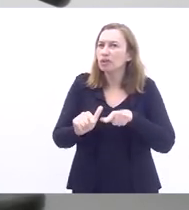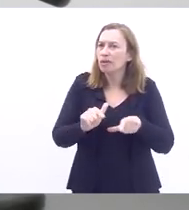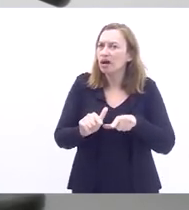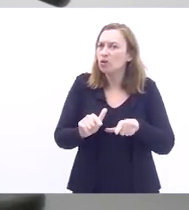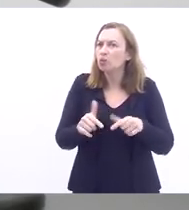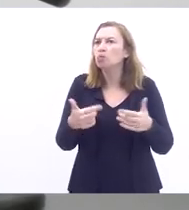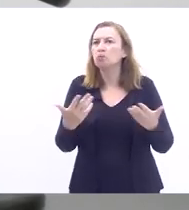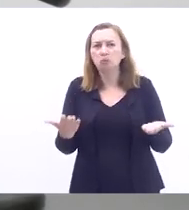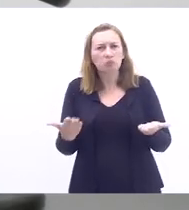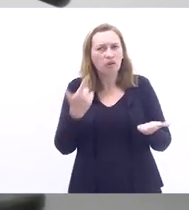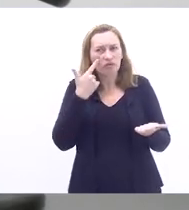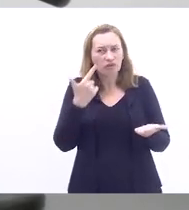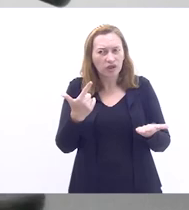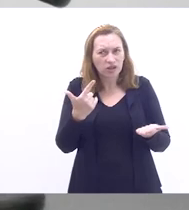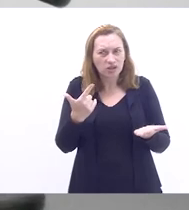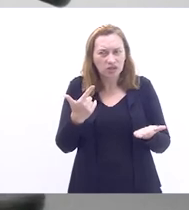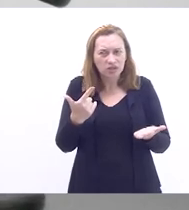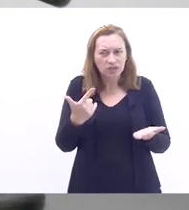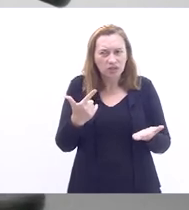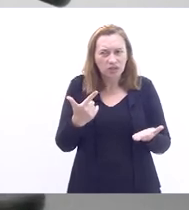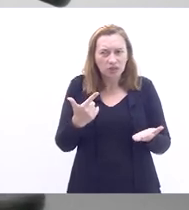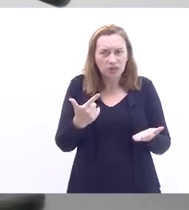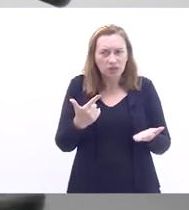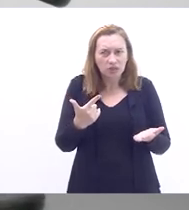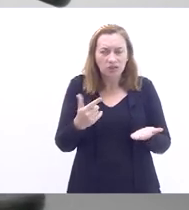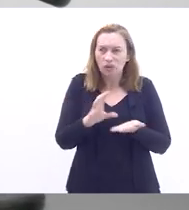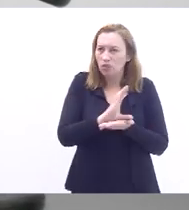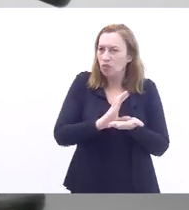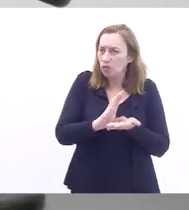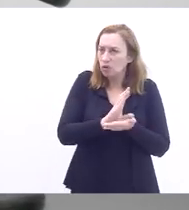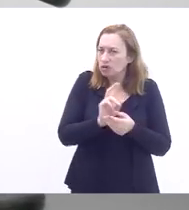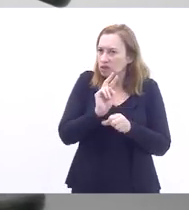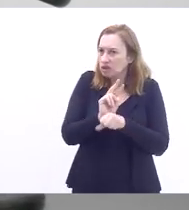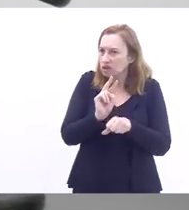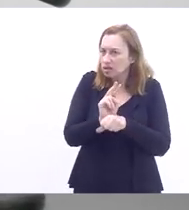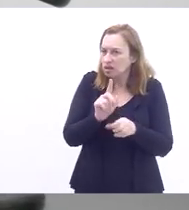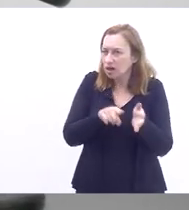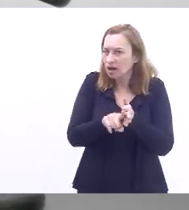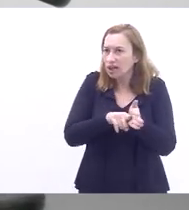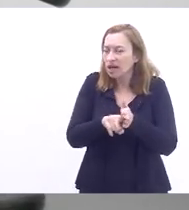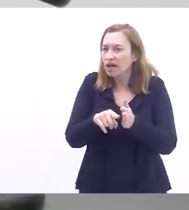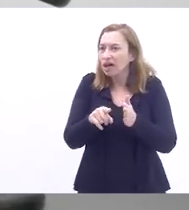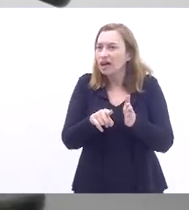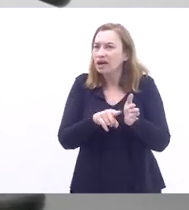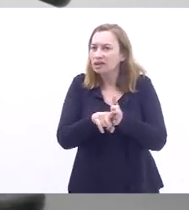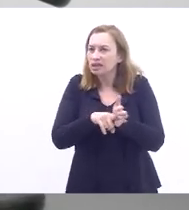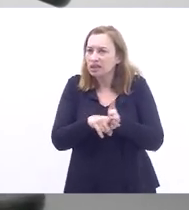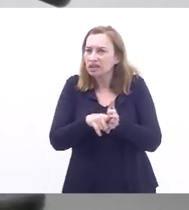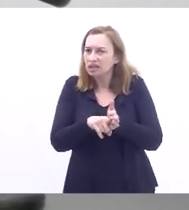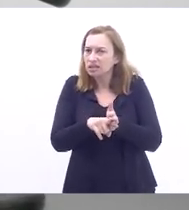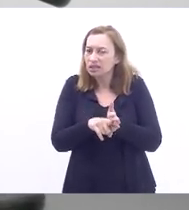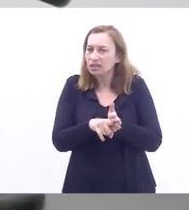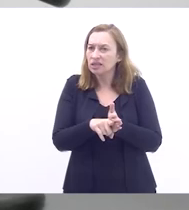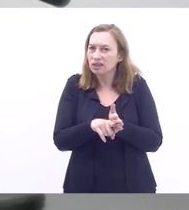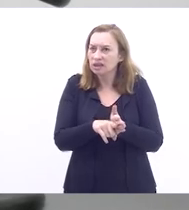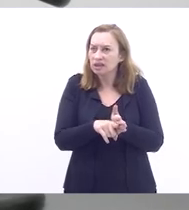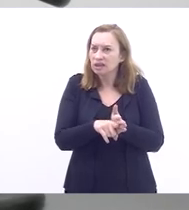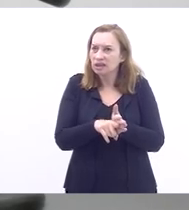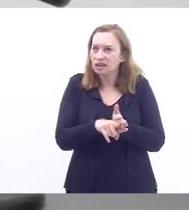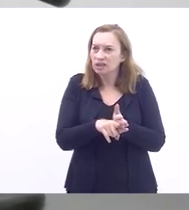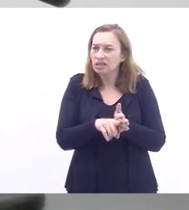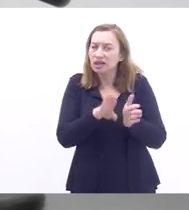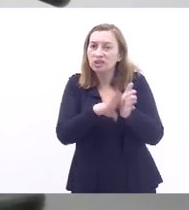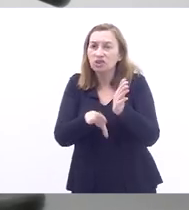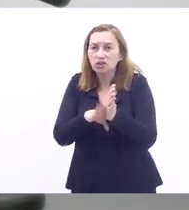querer veja pessoal passoni eu com a previsão do regime Analisa adequação da despertador que analisa a